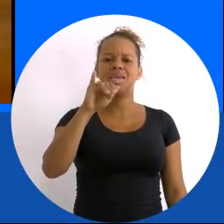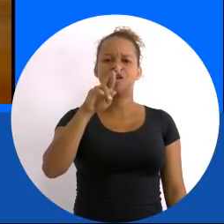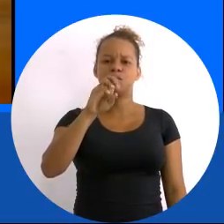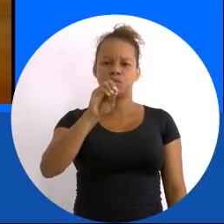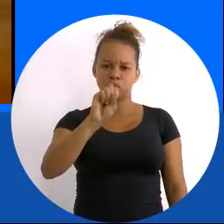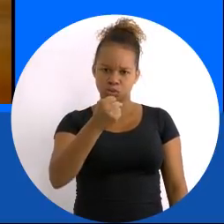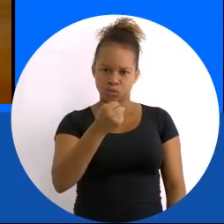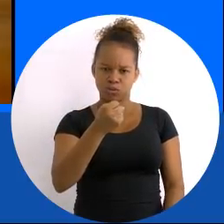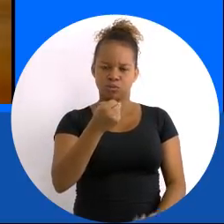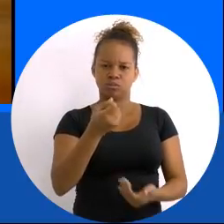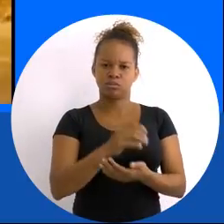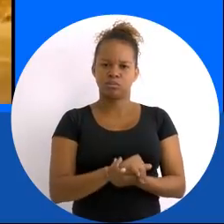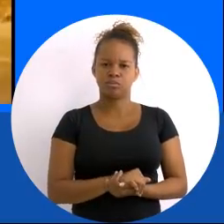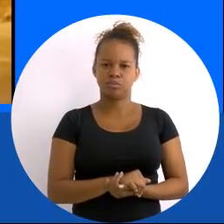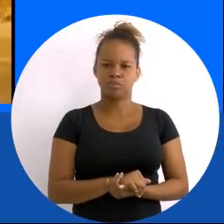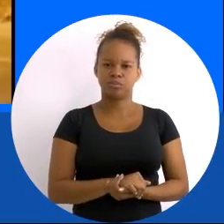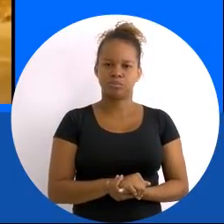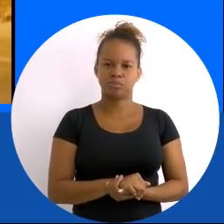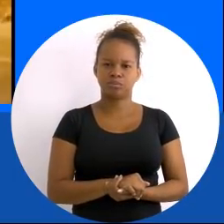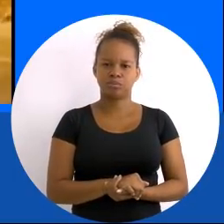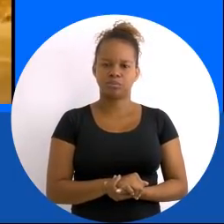pergaminhos.